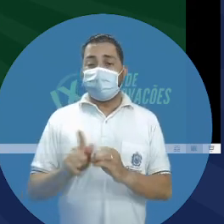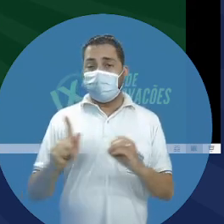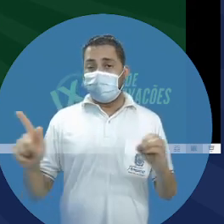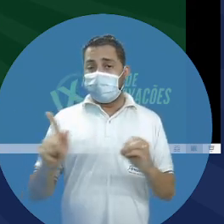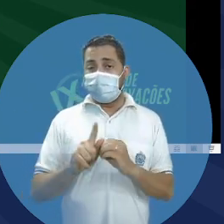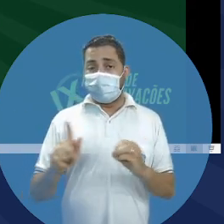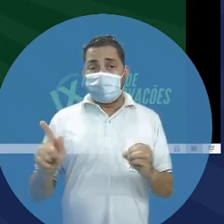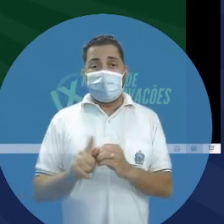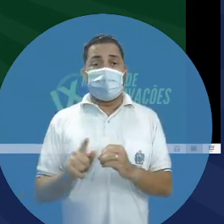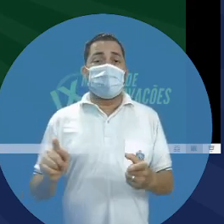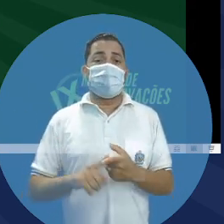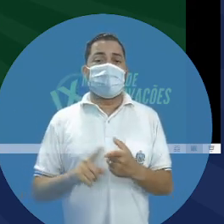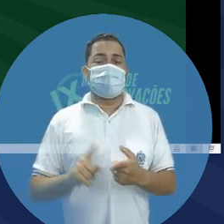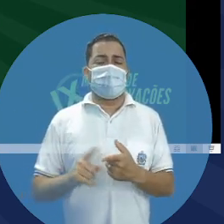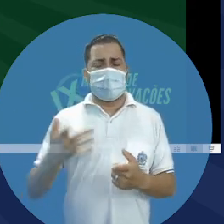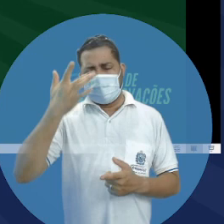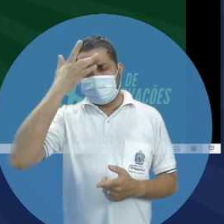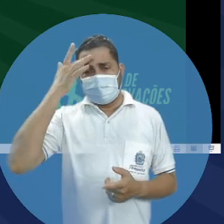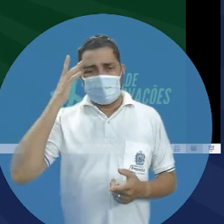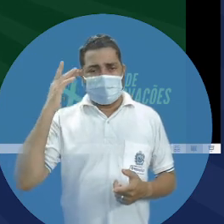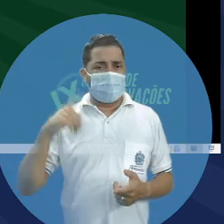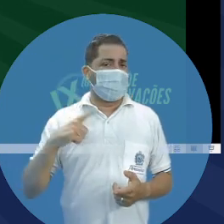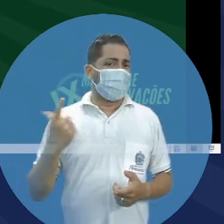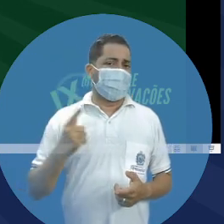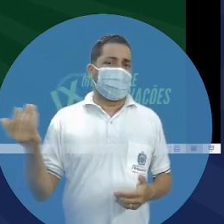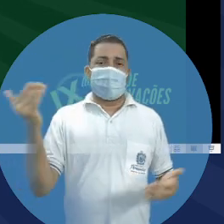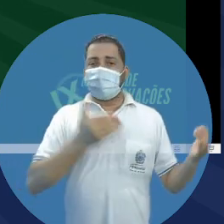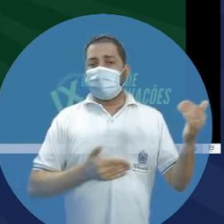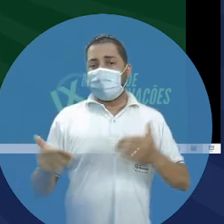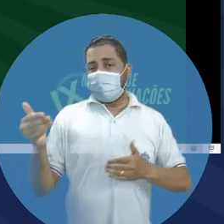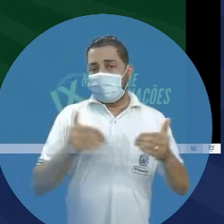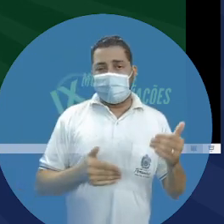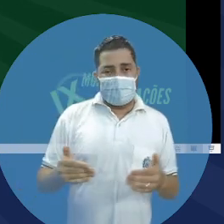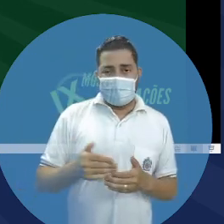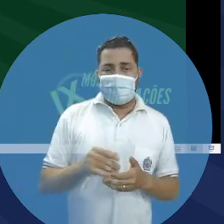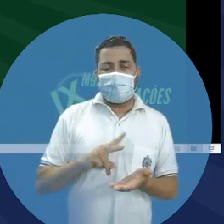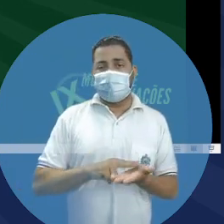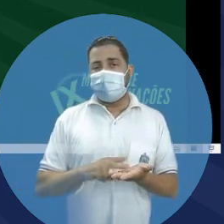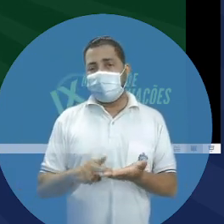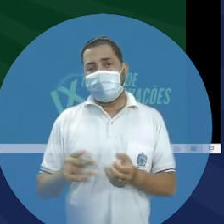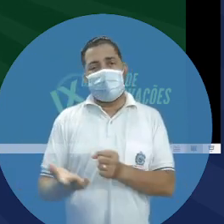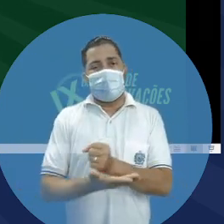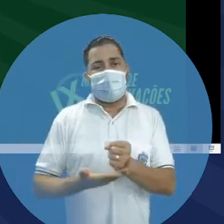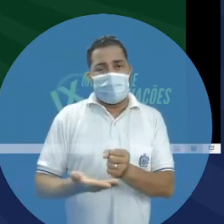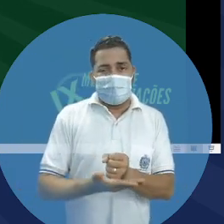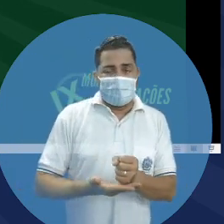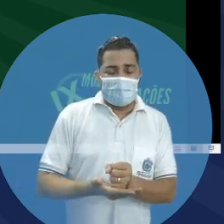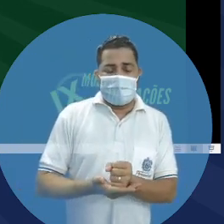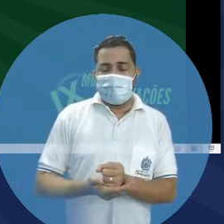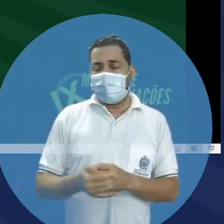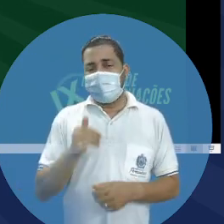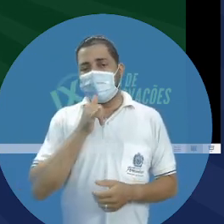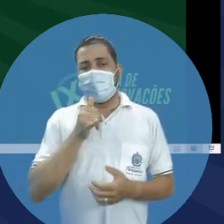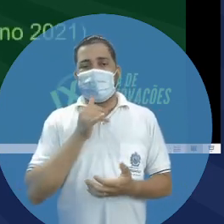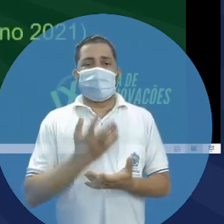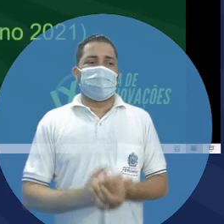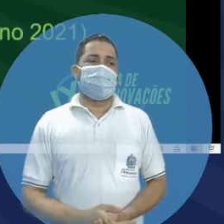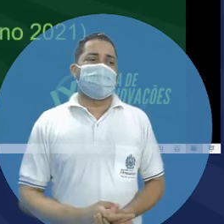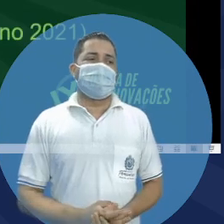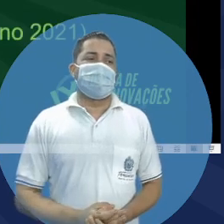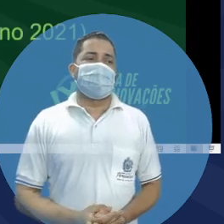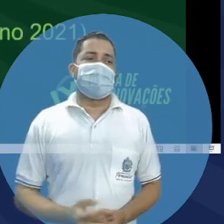muitas vezes não têm acesso a materiais básicos de higiene, por exemplo. Pode passar.